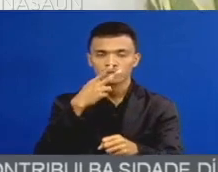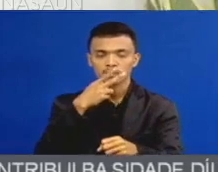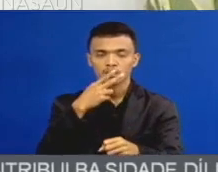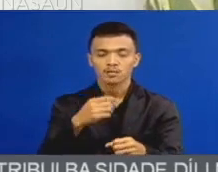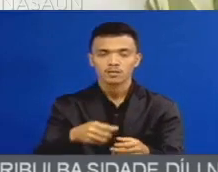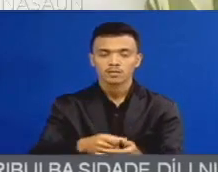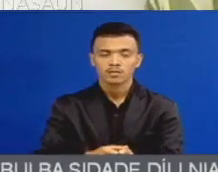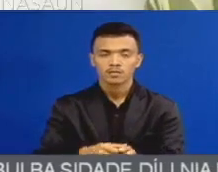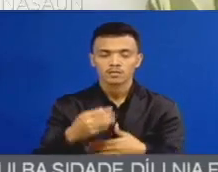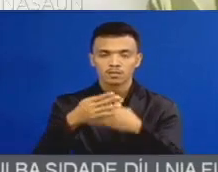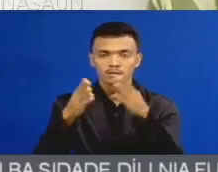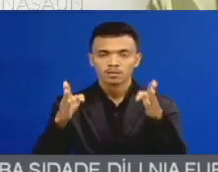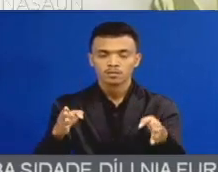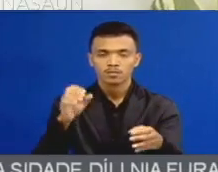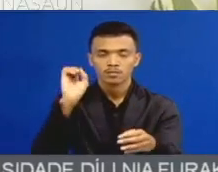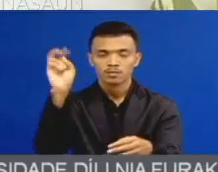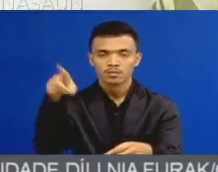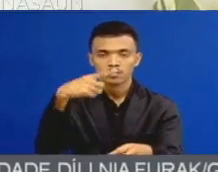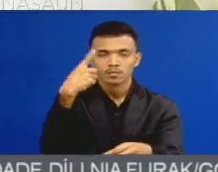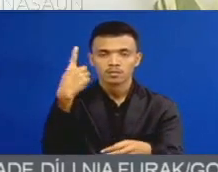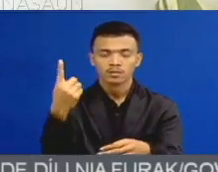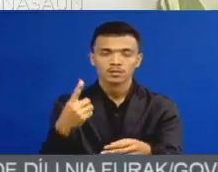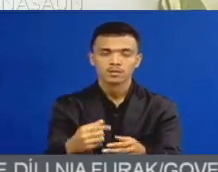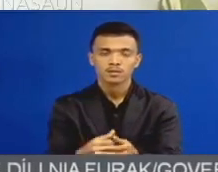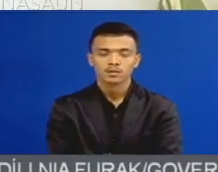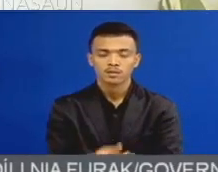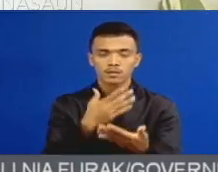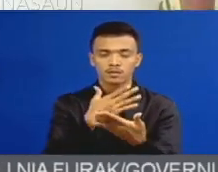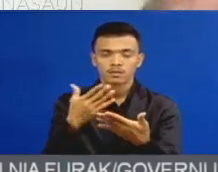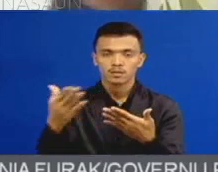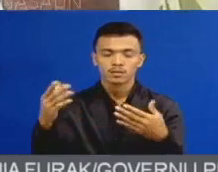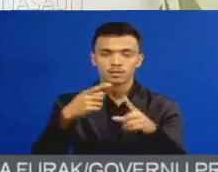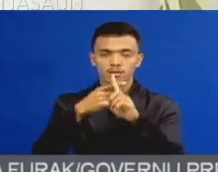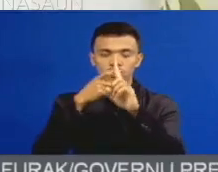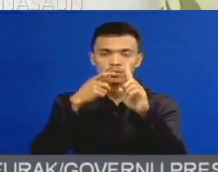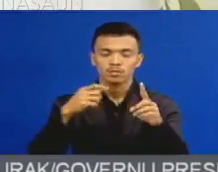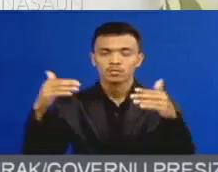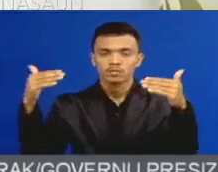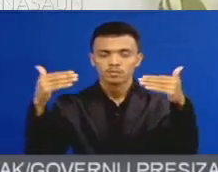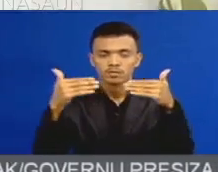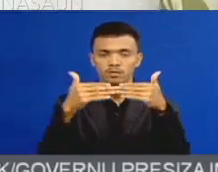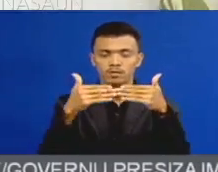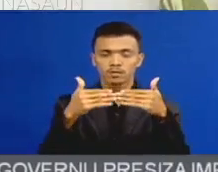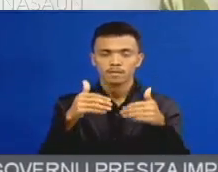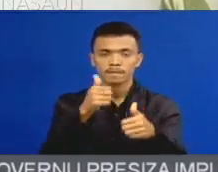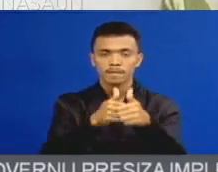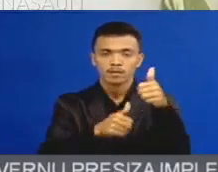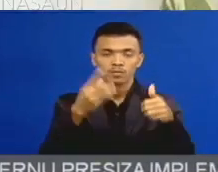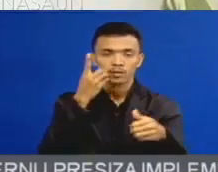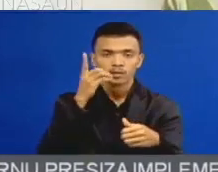quase caron mutine sanu recenida e sasan serané mai husi fronteras. Tu